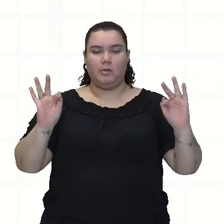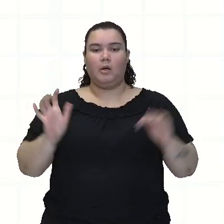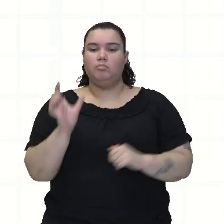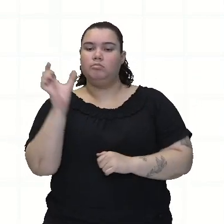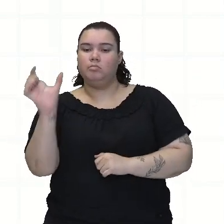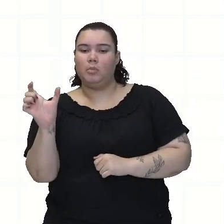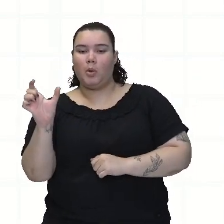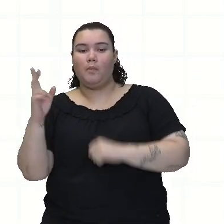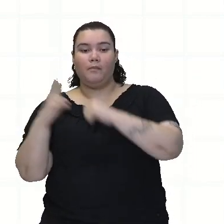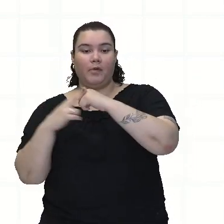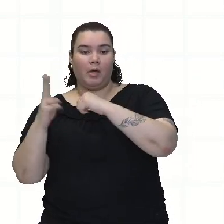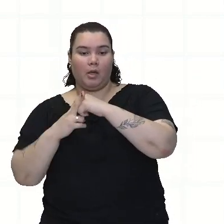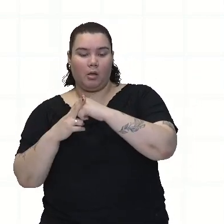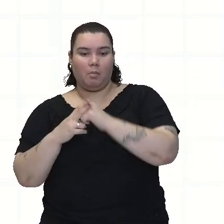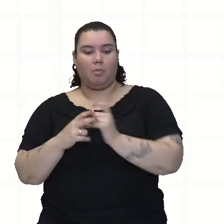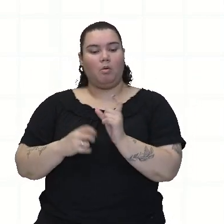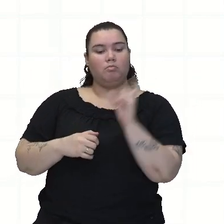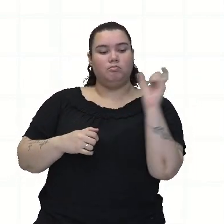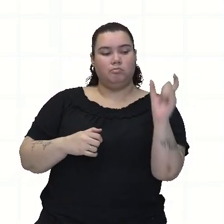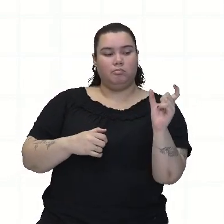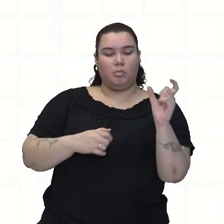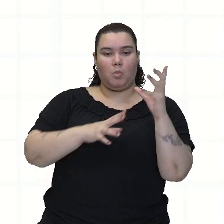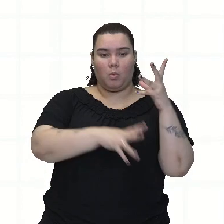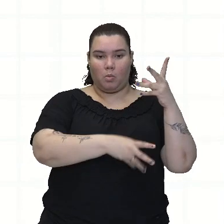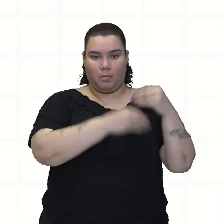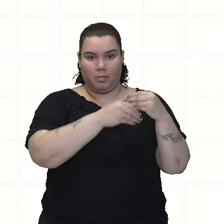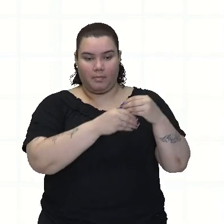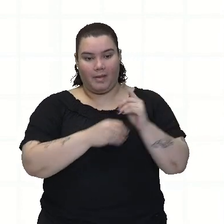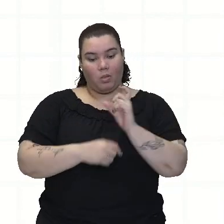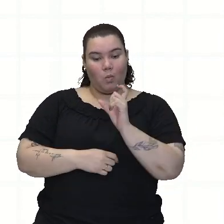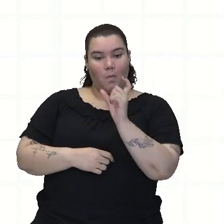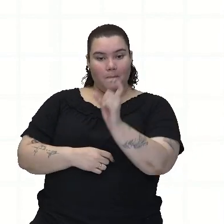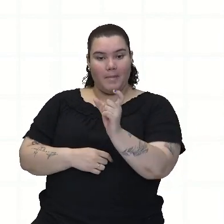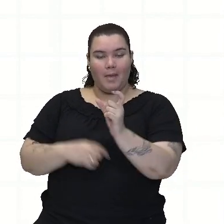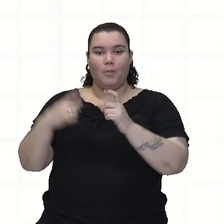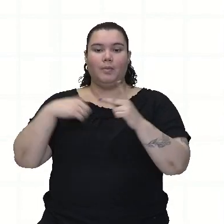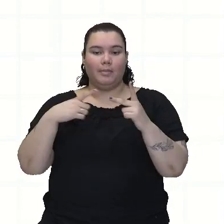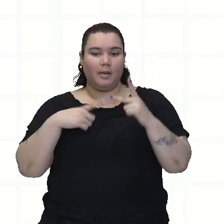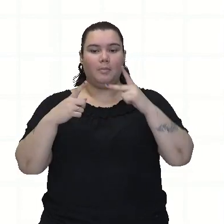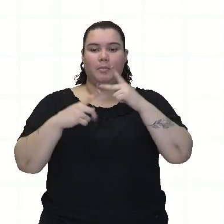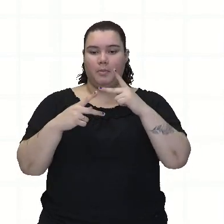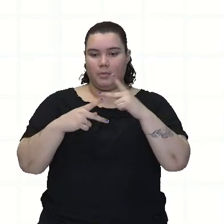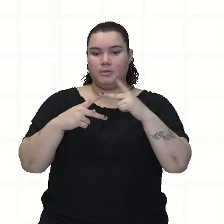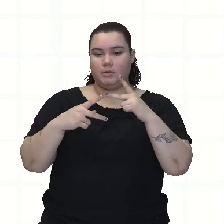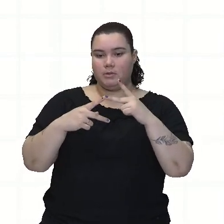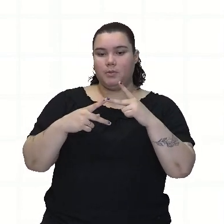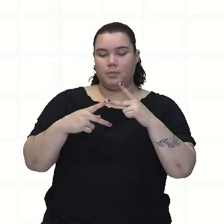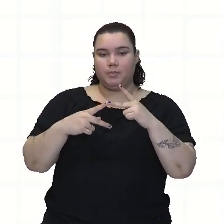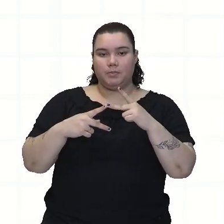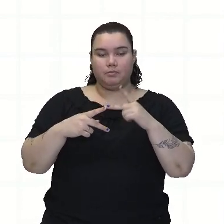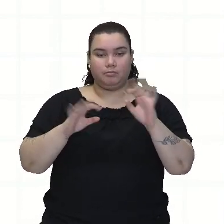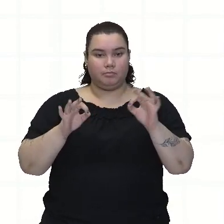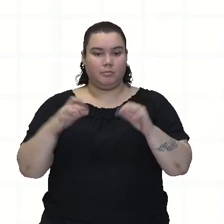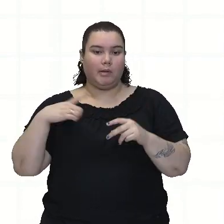o meu complemento, eu vou ter a preposição.